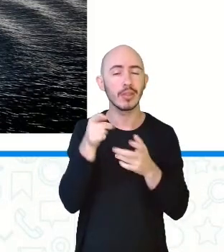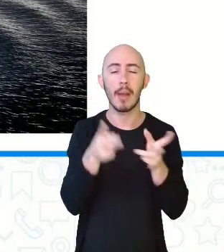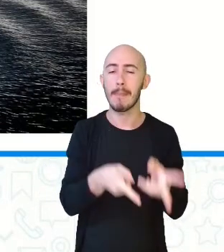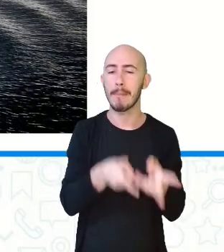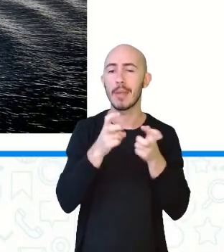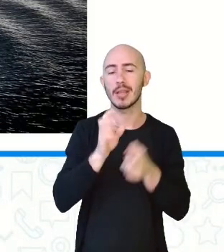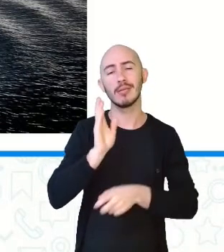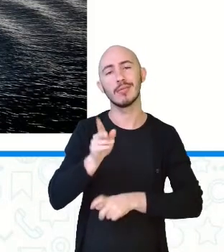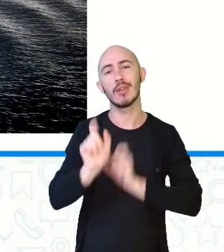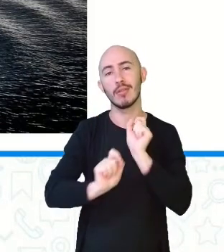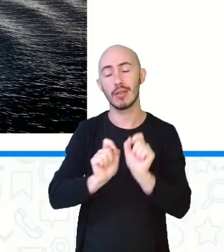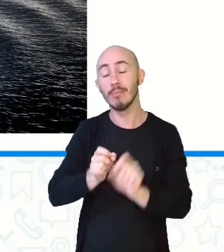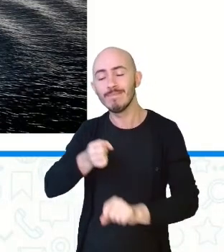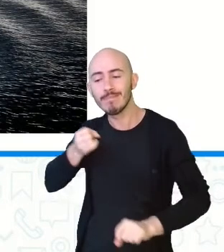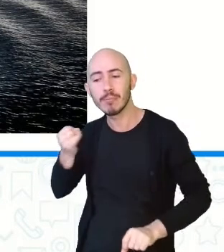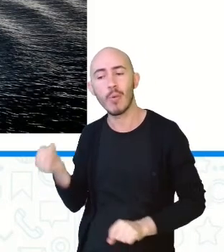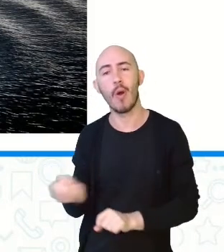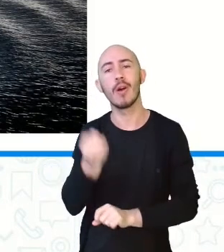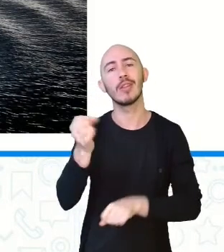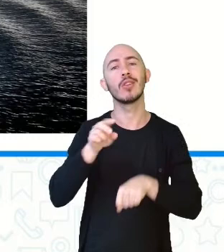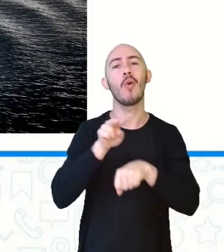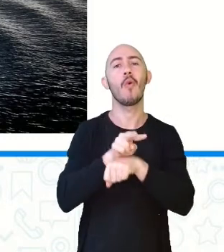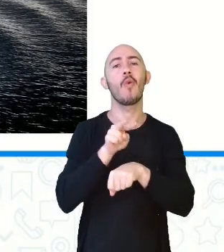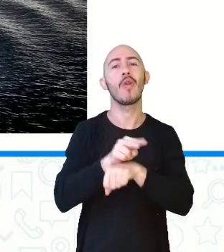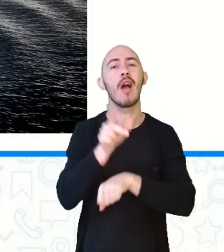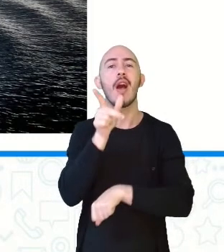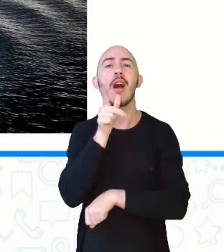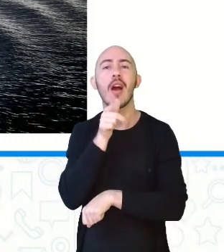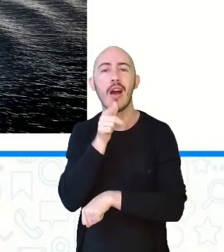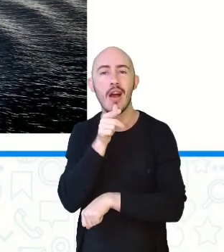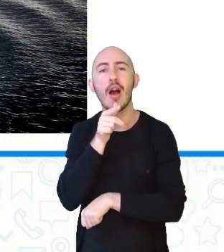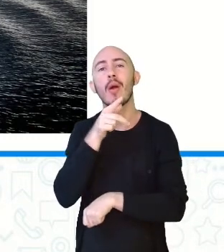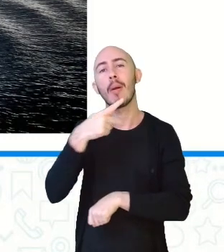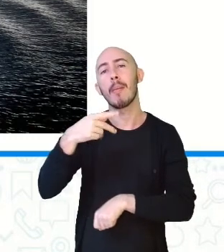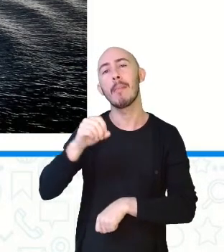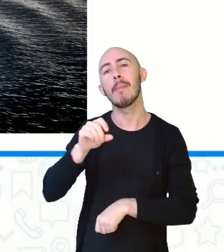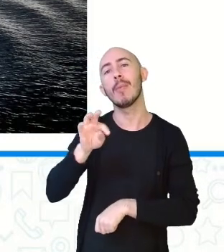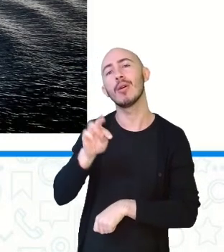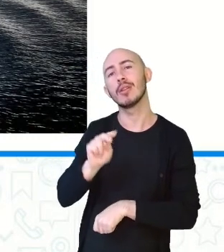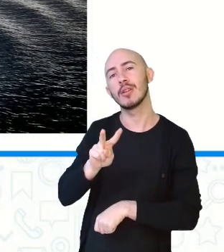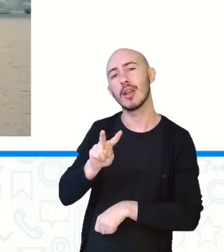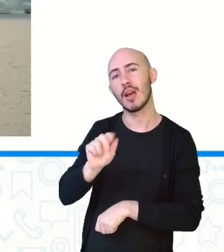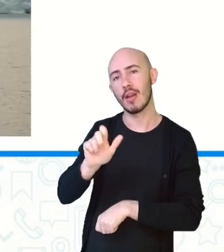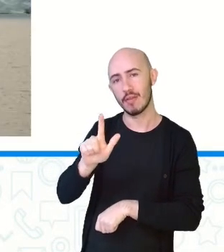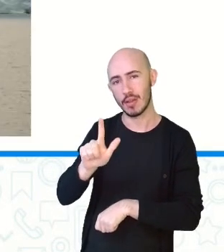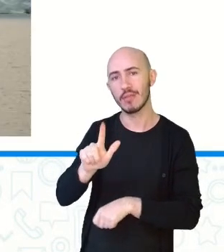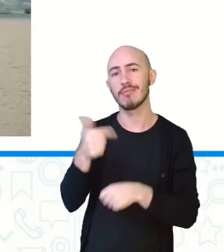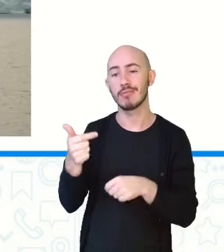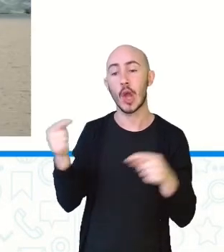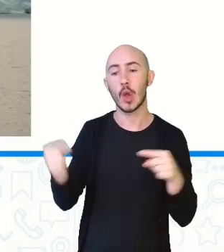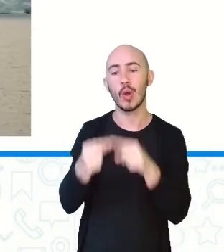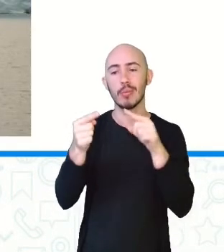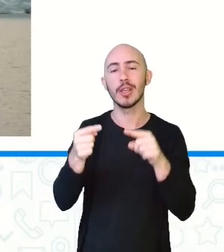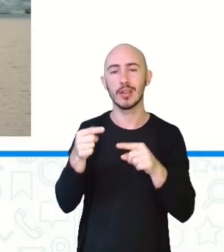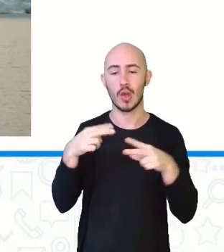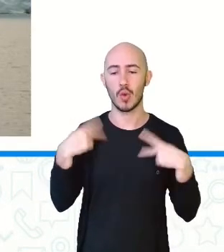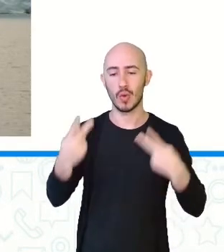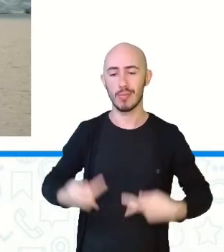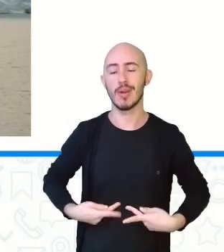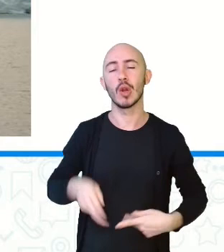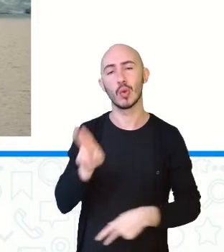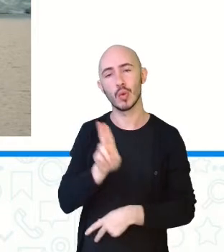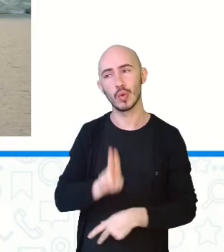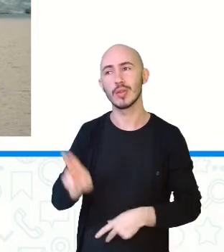o quanto é importante cuidar da água potável, da água apropriada para o nosso consumo. Mais